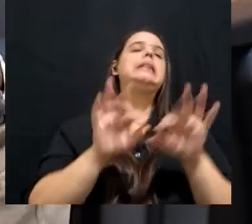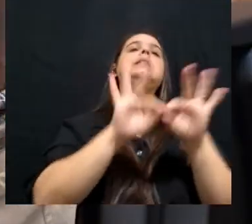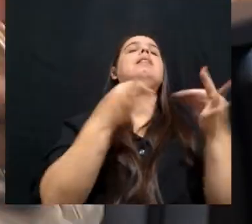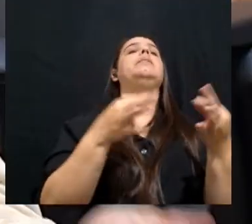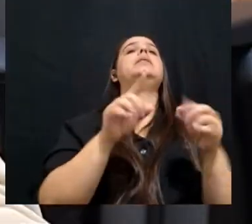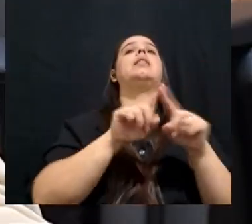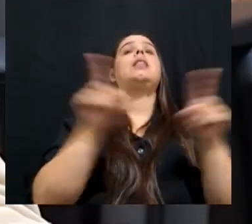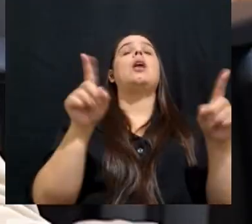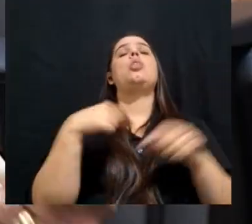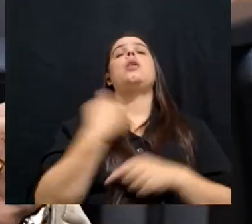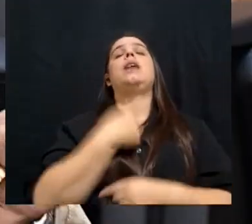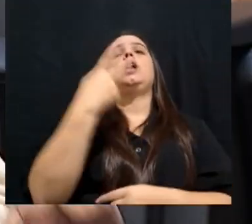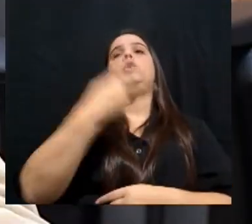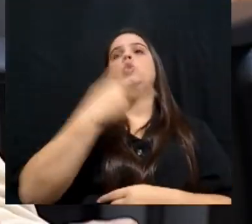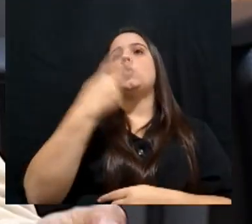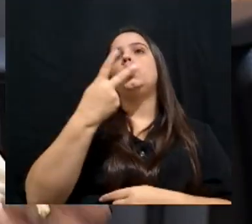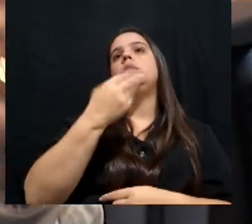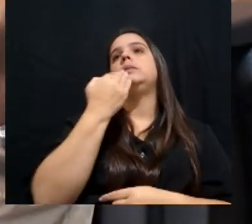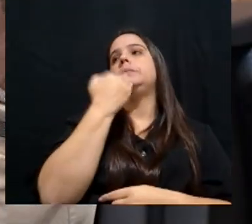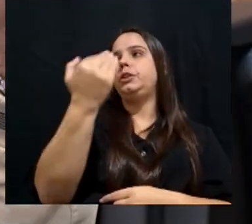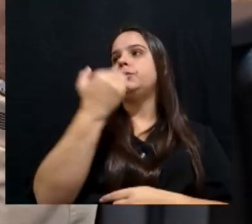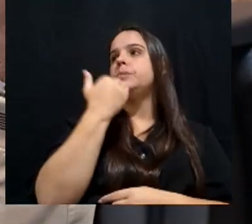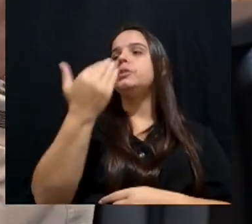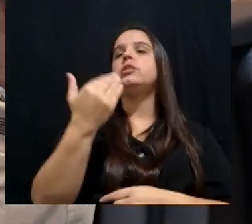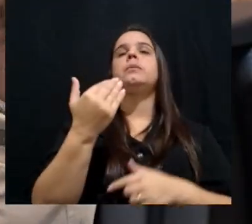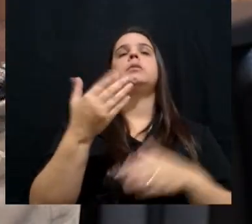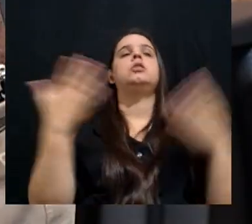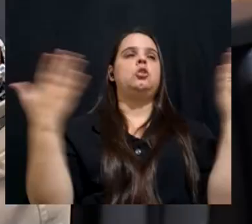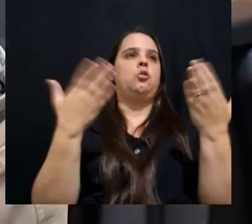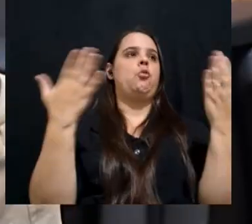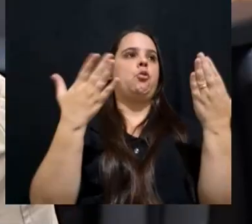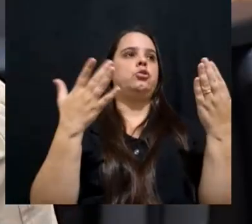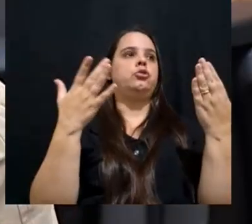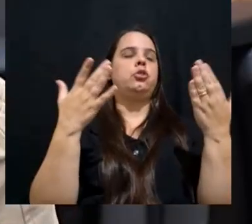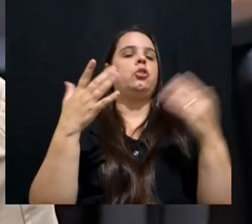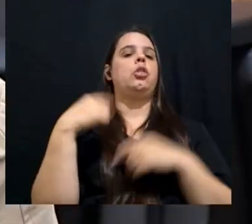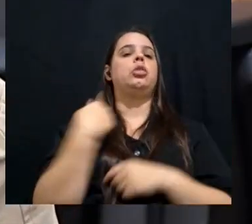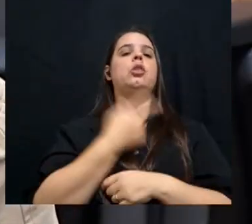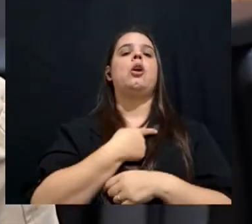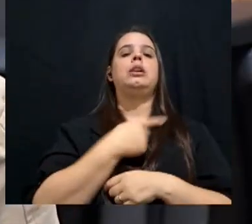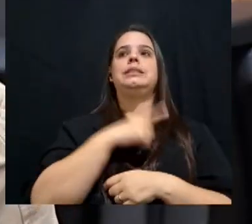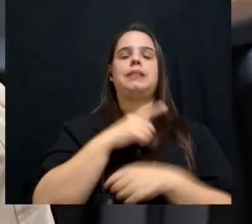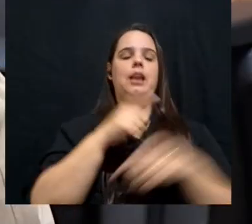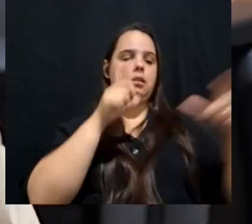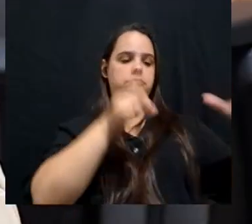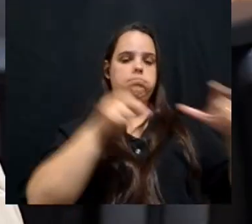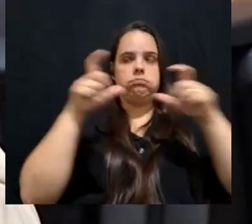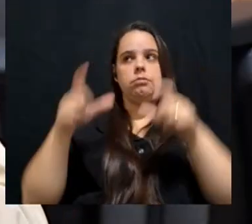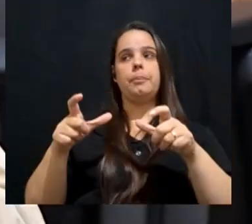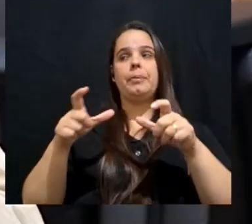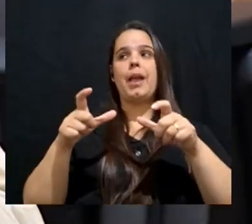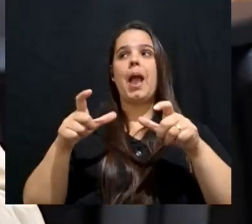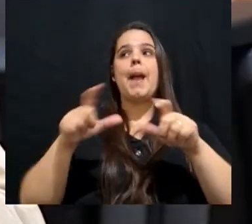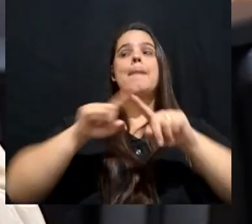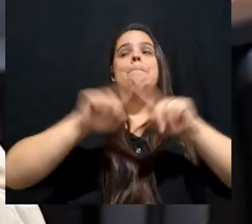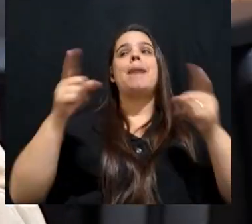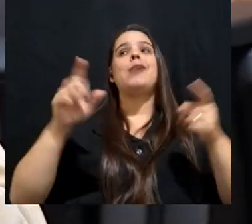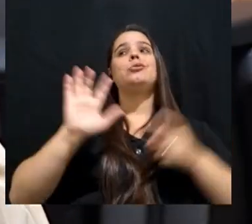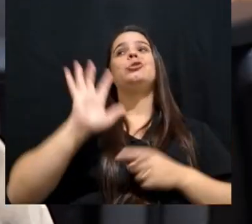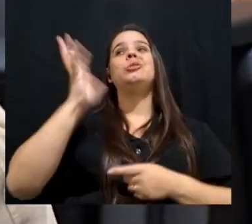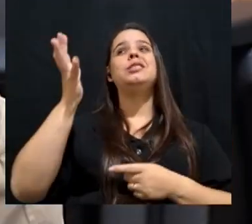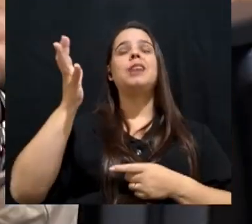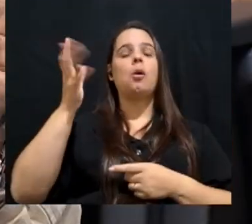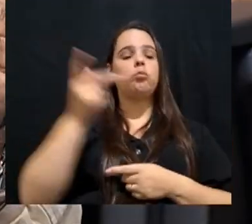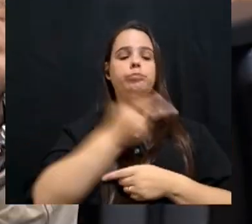2, mandamos emenda, conseguimos. Hoje nós não temos nenhum mais em uso. Então, voltamos à estaca zero.